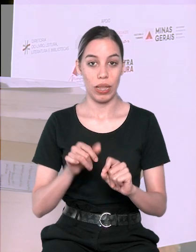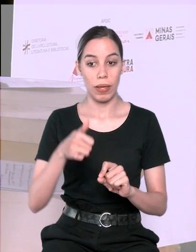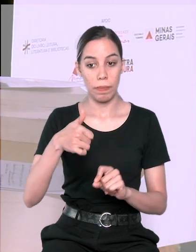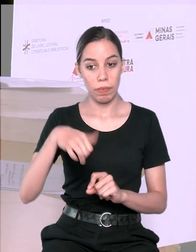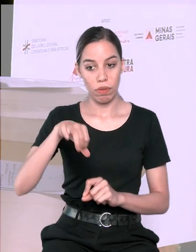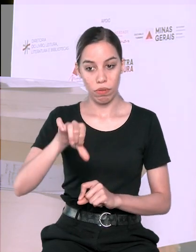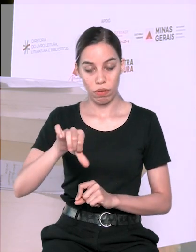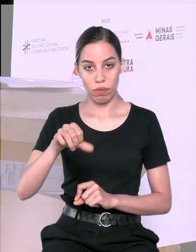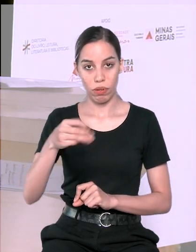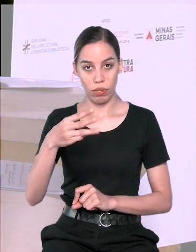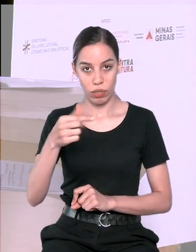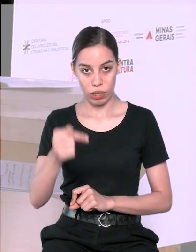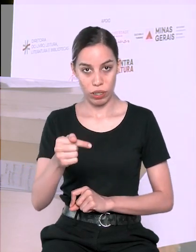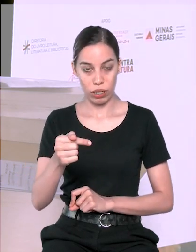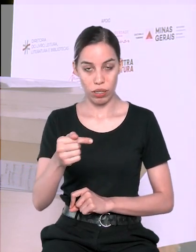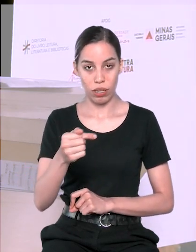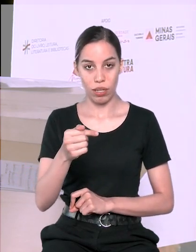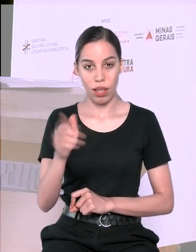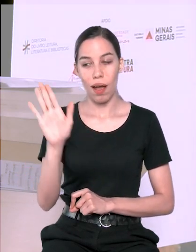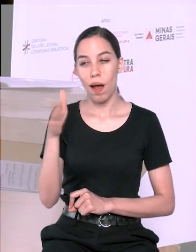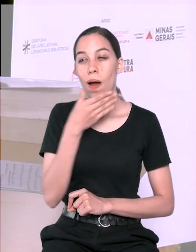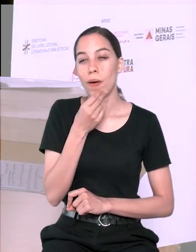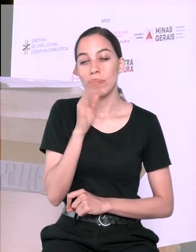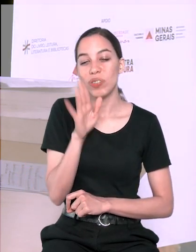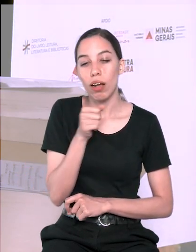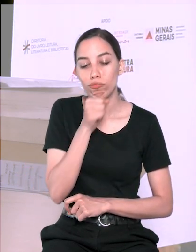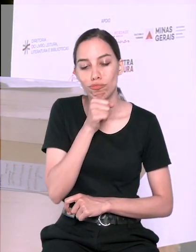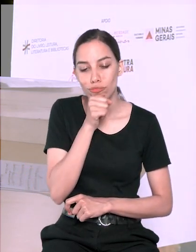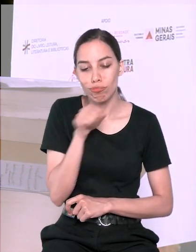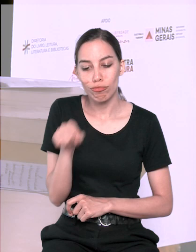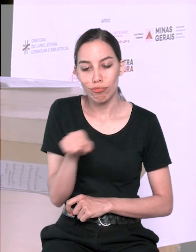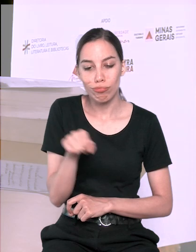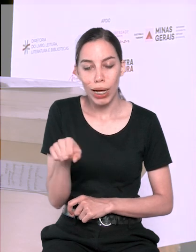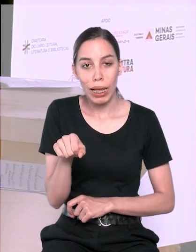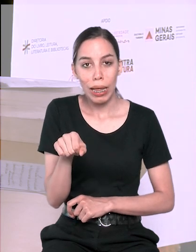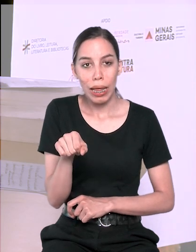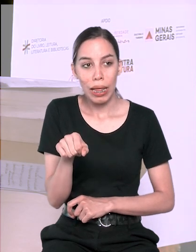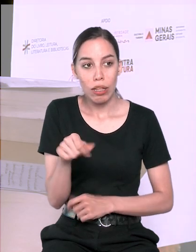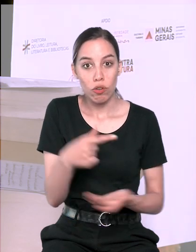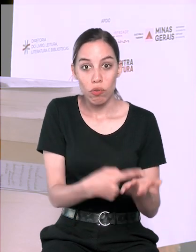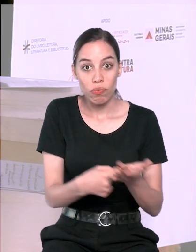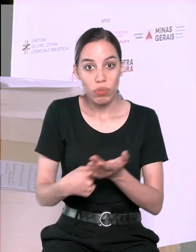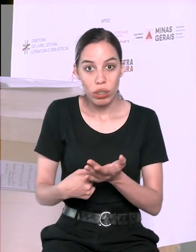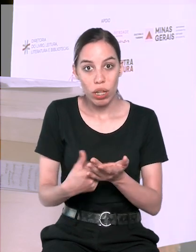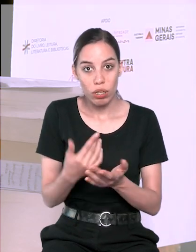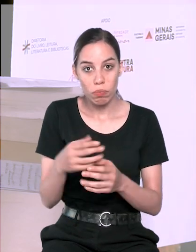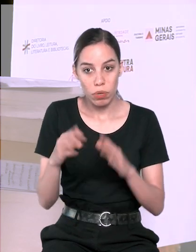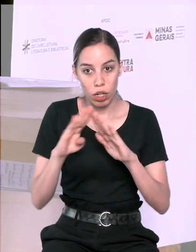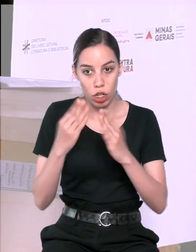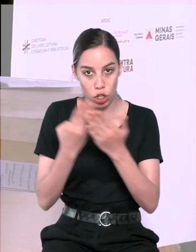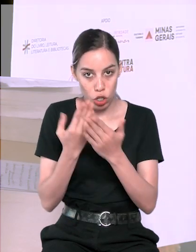em 1937, já muito idoso, é convidado pela instituição mais prestigiosa da França,